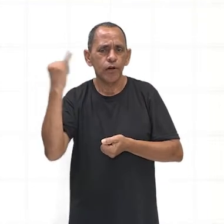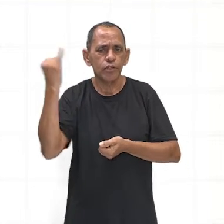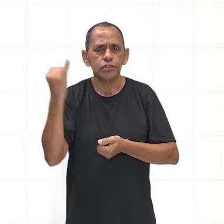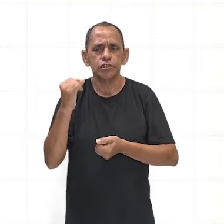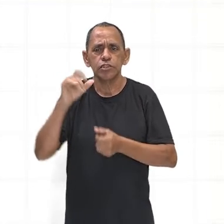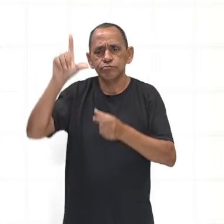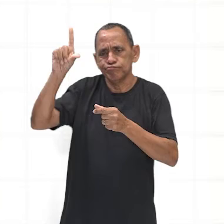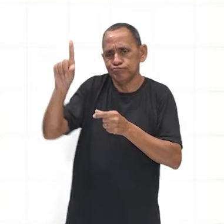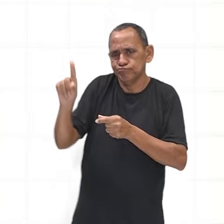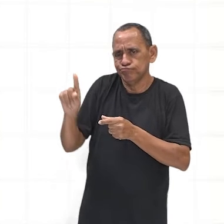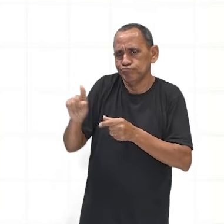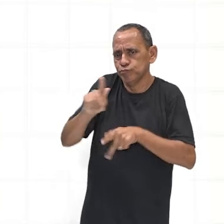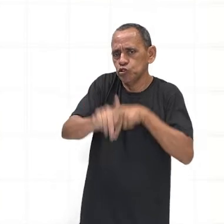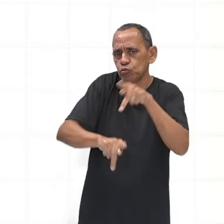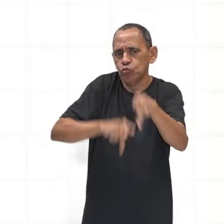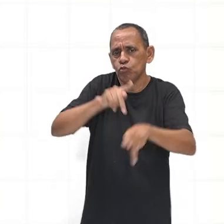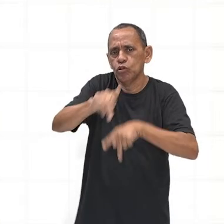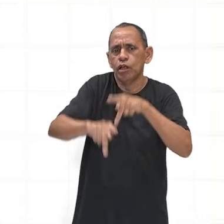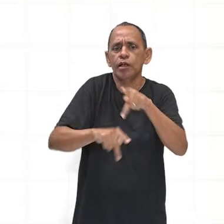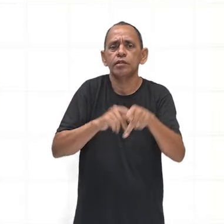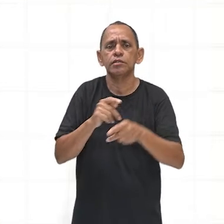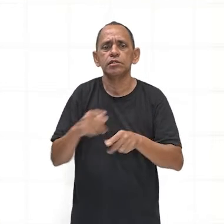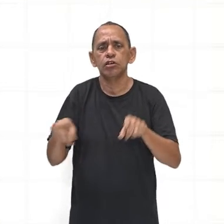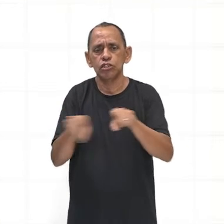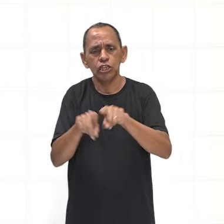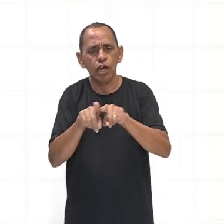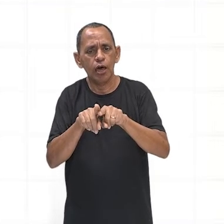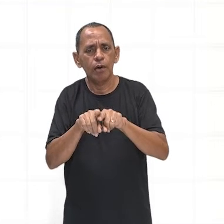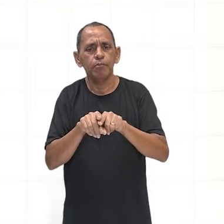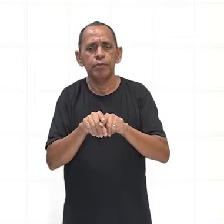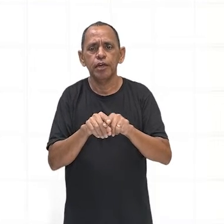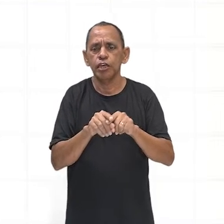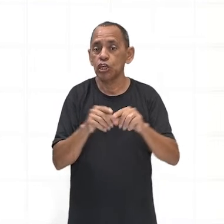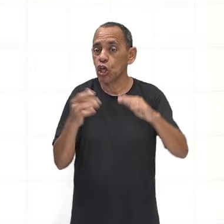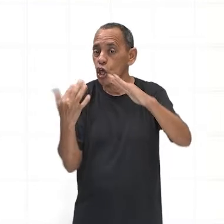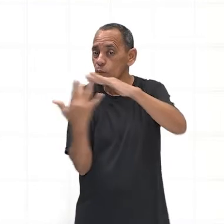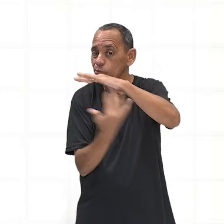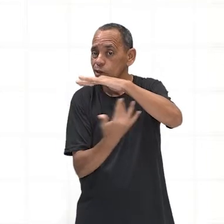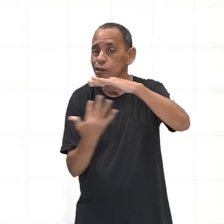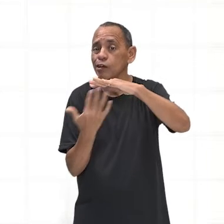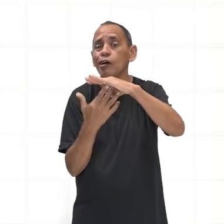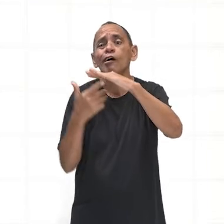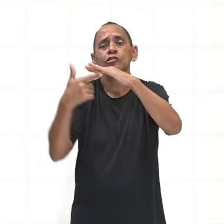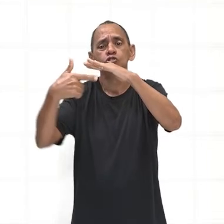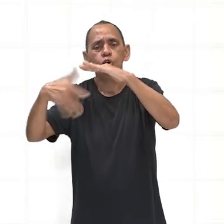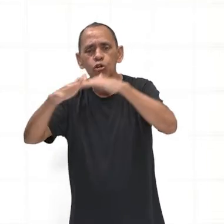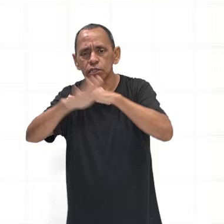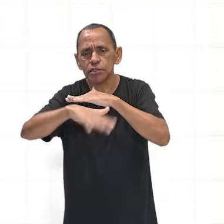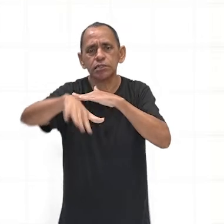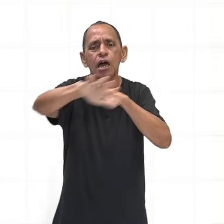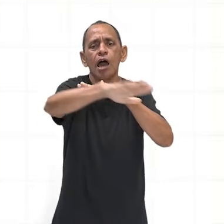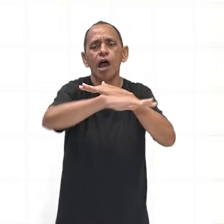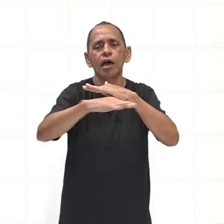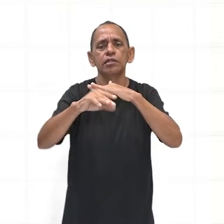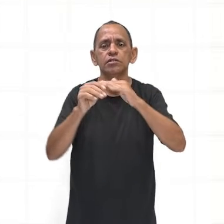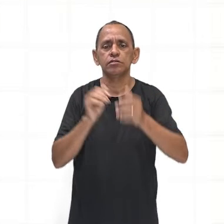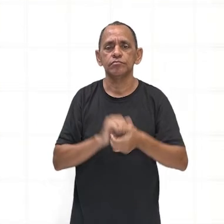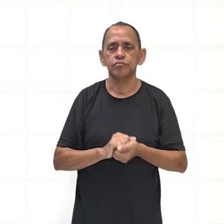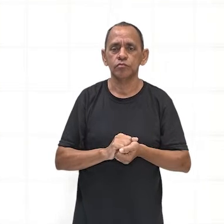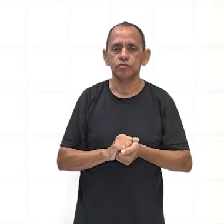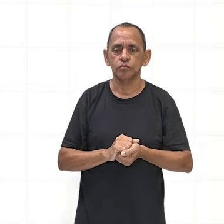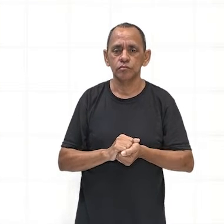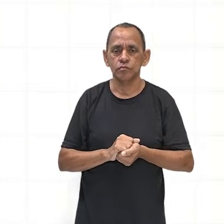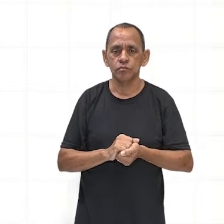grupos emigrando para outras regiões da Mesoamérica. Quando os europeus chegaram na região no